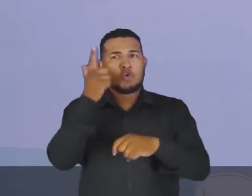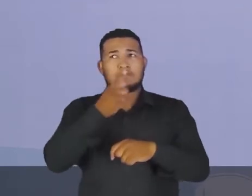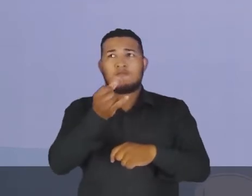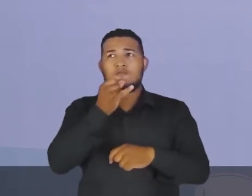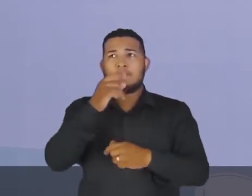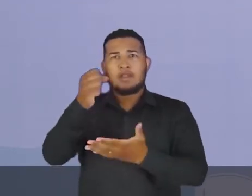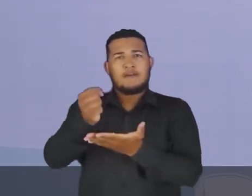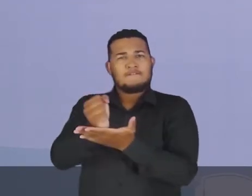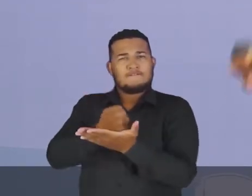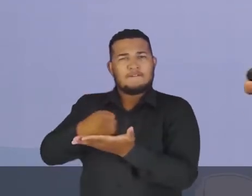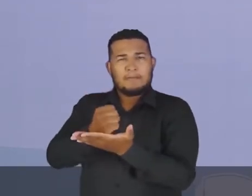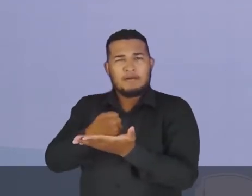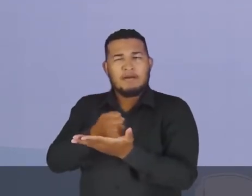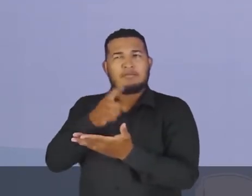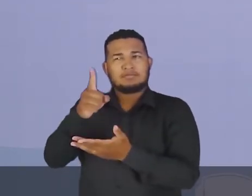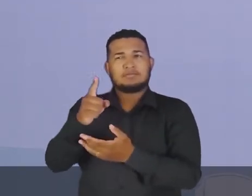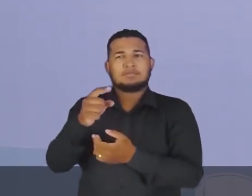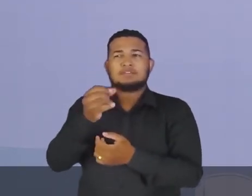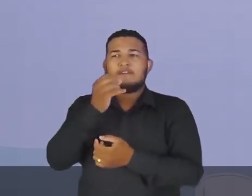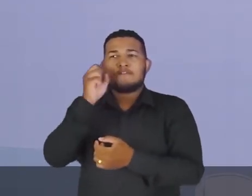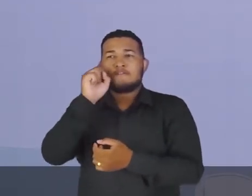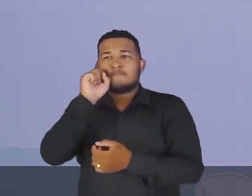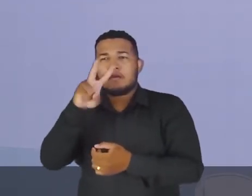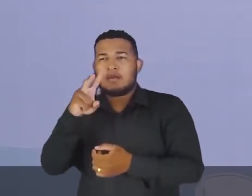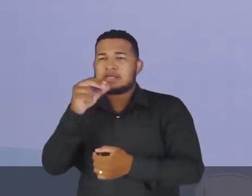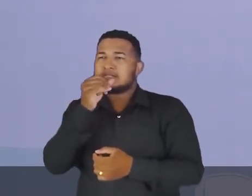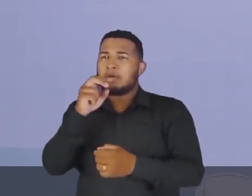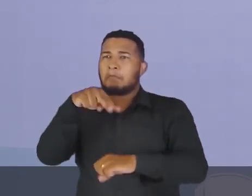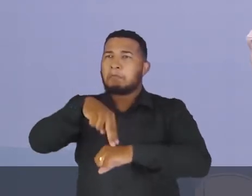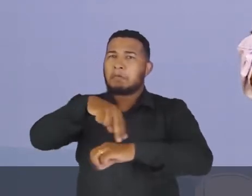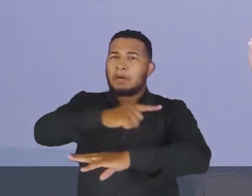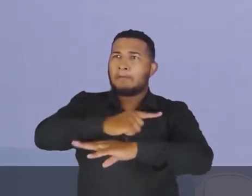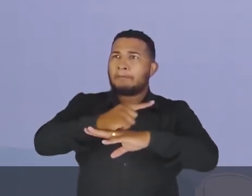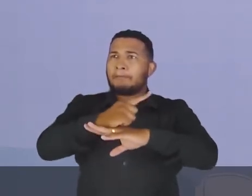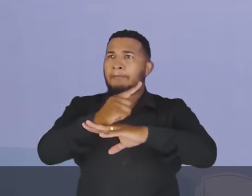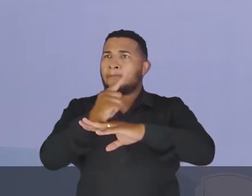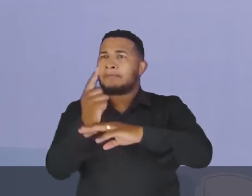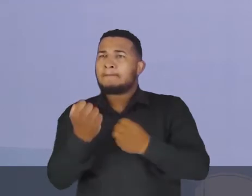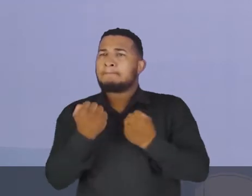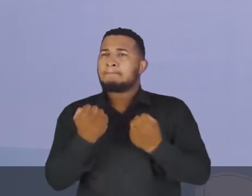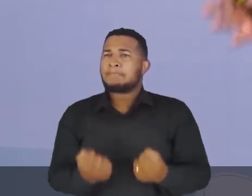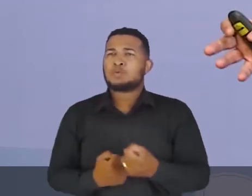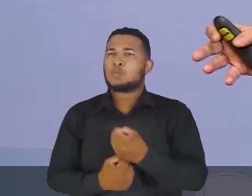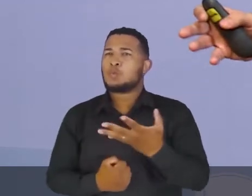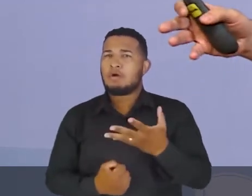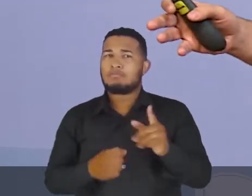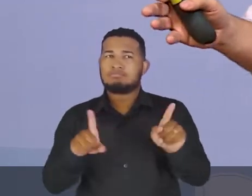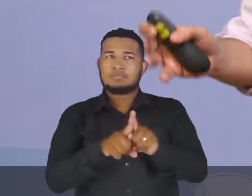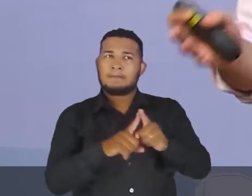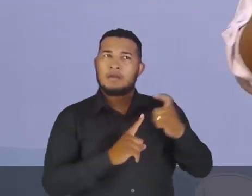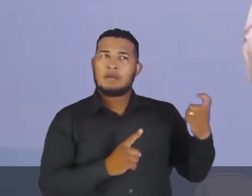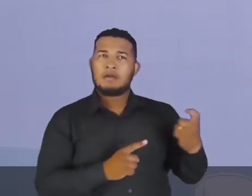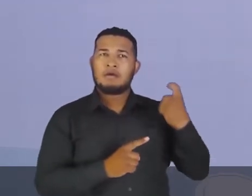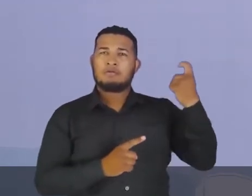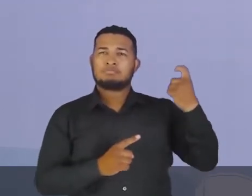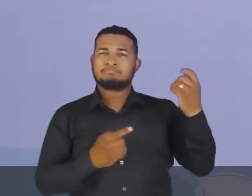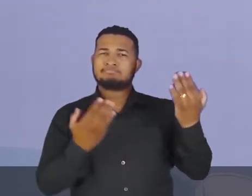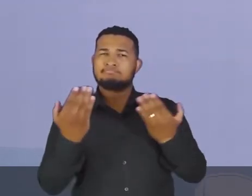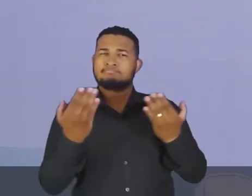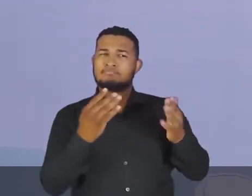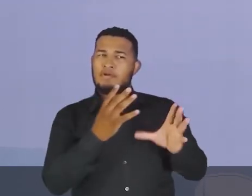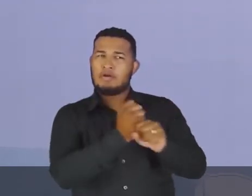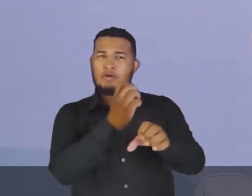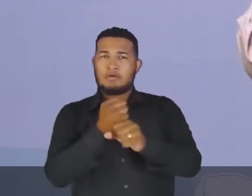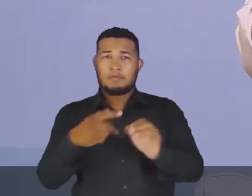farmácia perto da sua casa, né? Verifique o seu peso, faça uma análise da sua altura direitinho e faça o cálculo